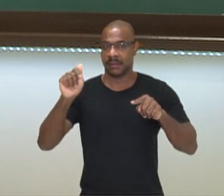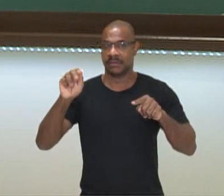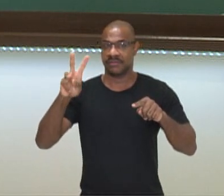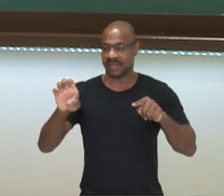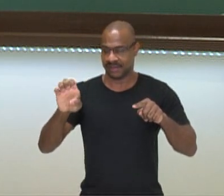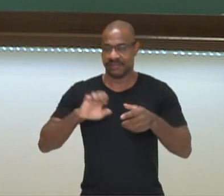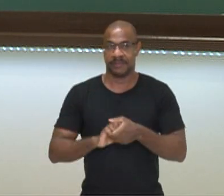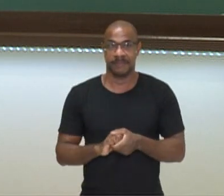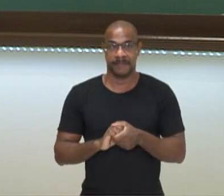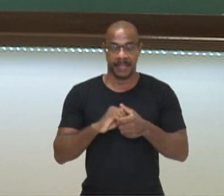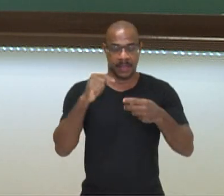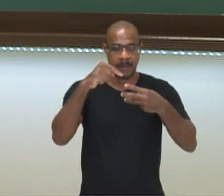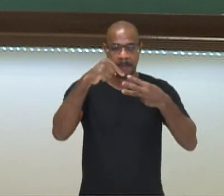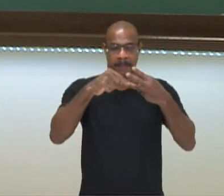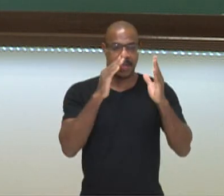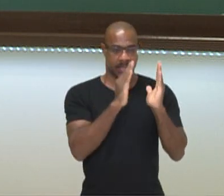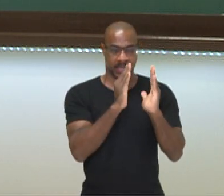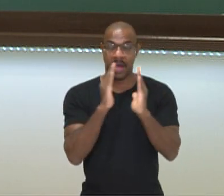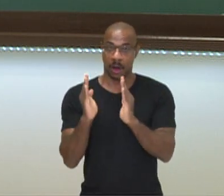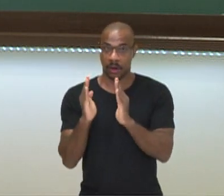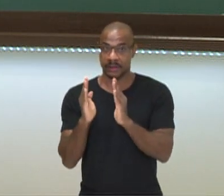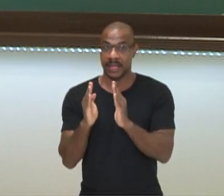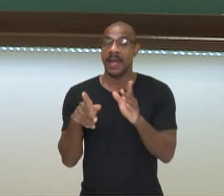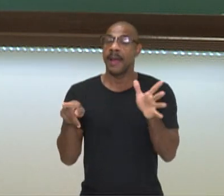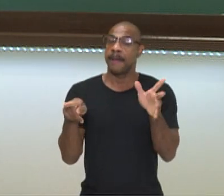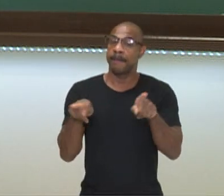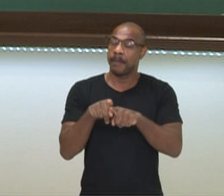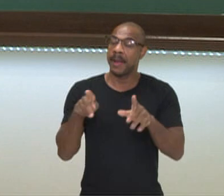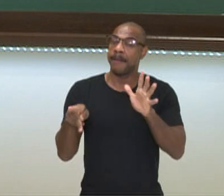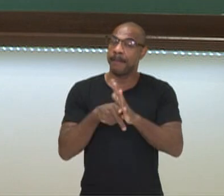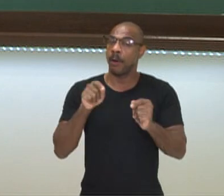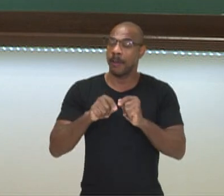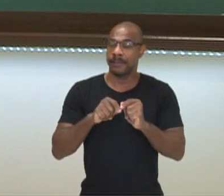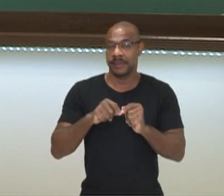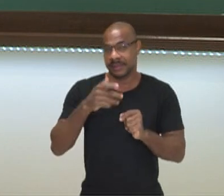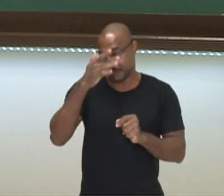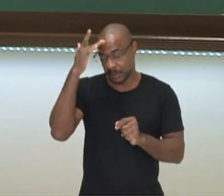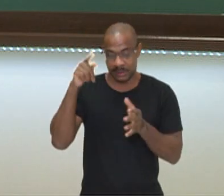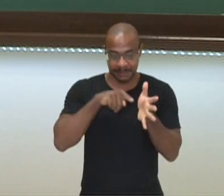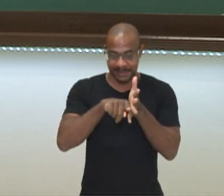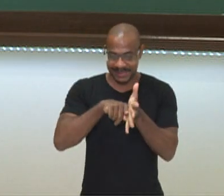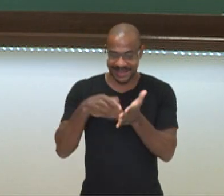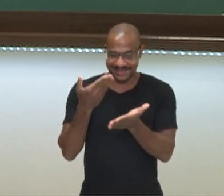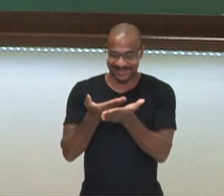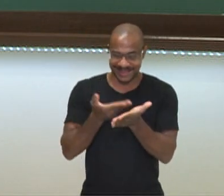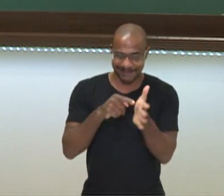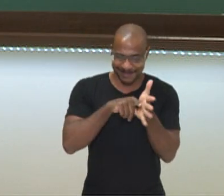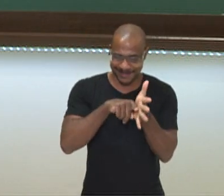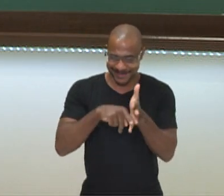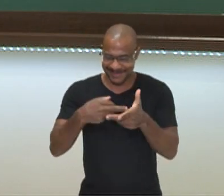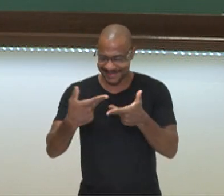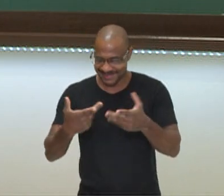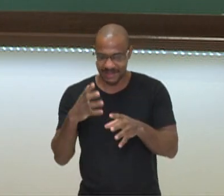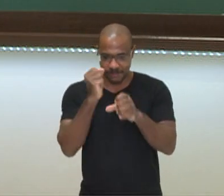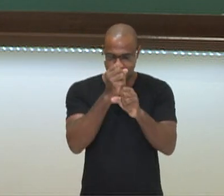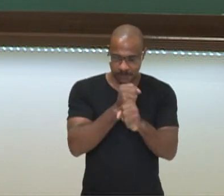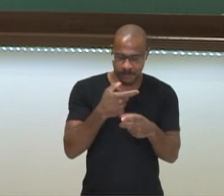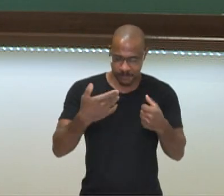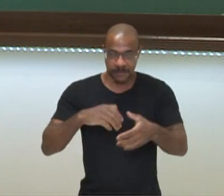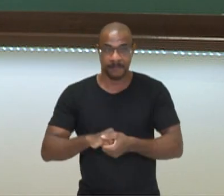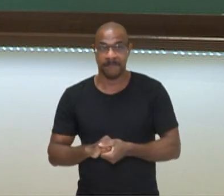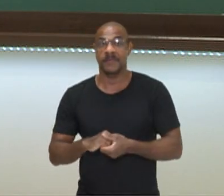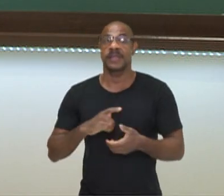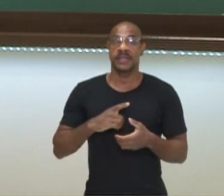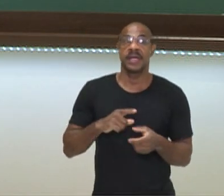da matemática. Então, como a matemática ela é uma linguagem universal, então existem algumas coisas que elas